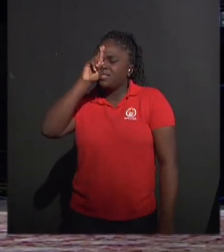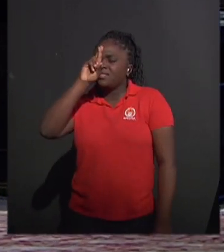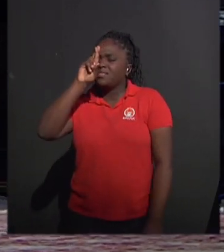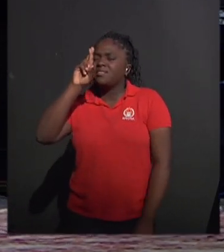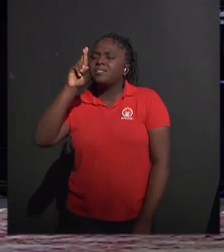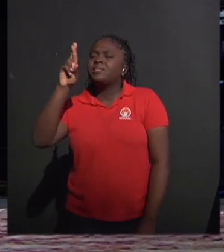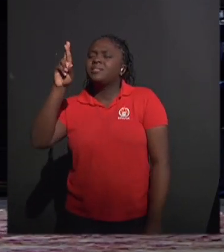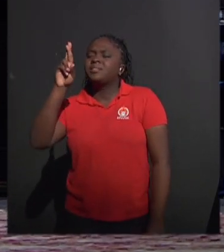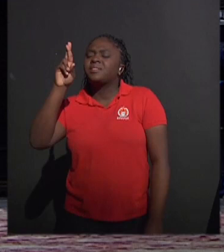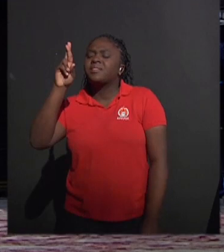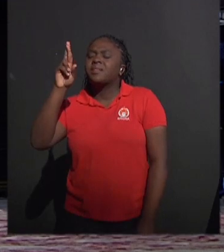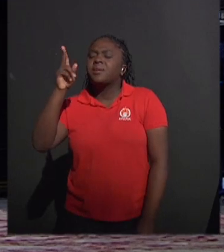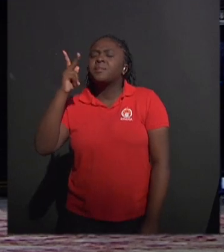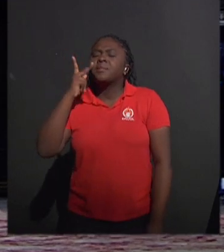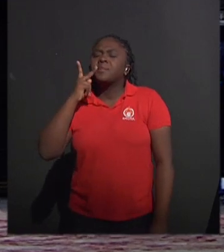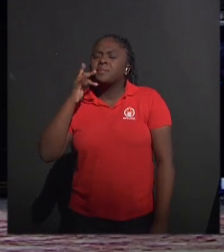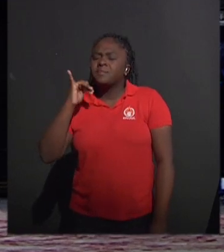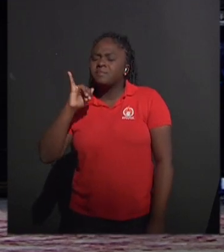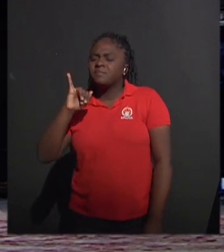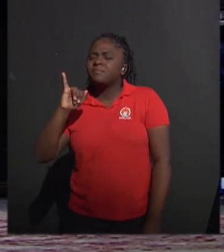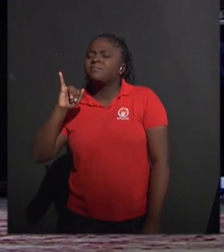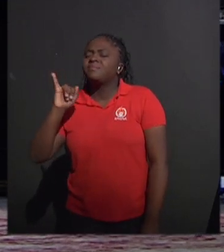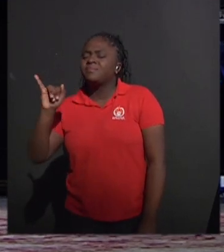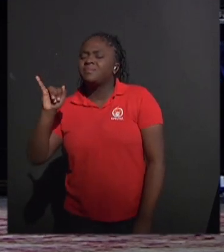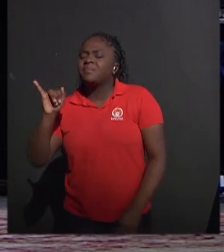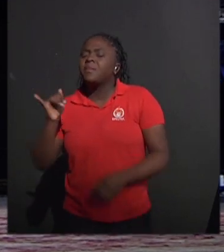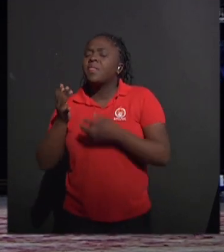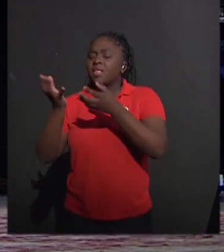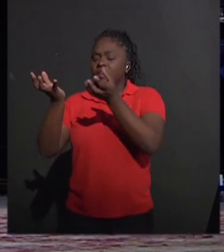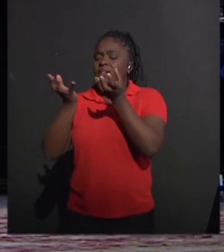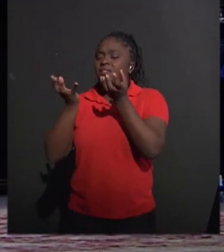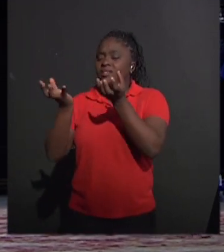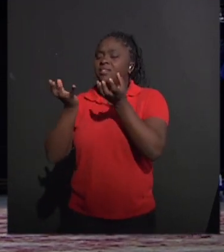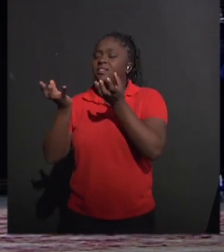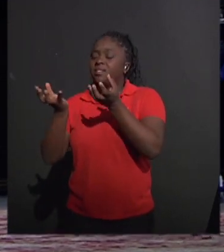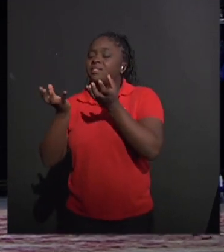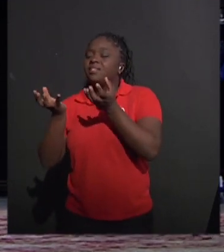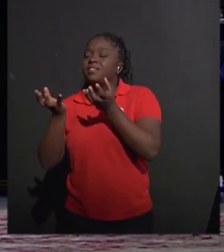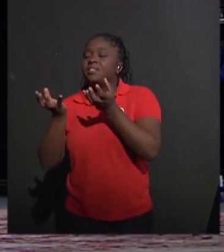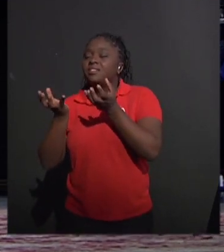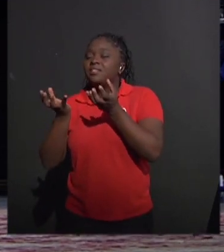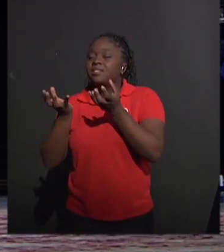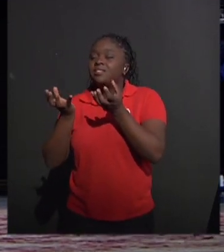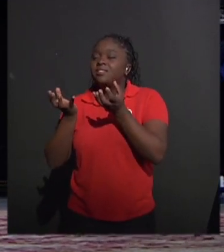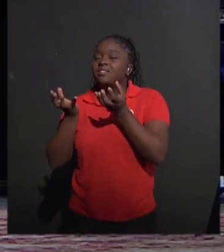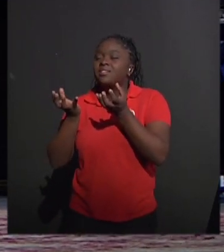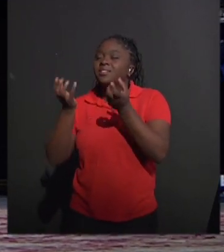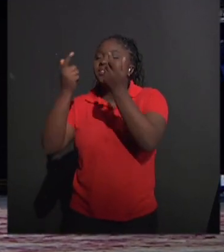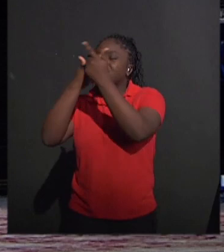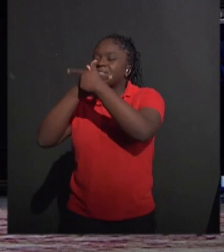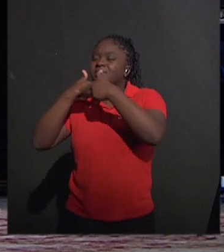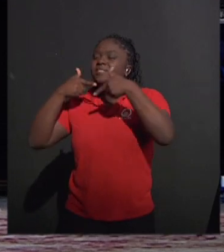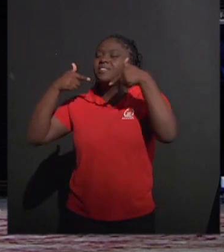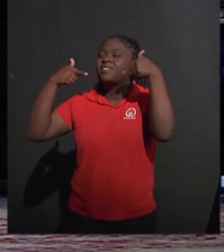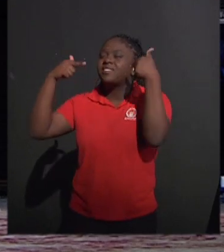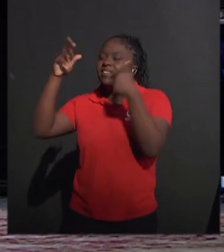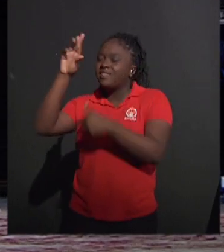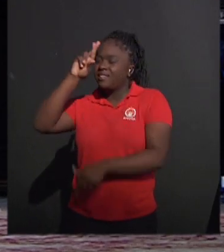Pai, tudo que queremos é ver-te o Senhor sorrindo, Senhor.